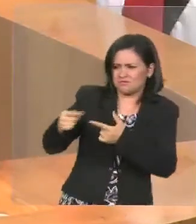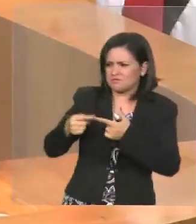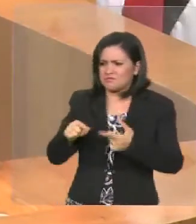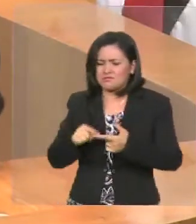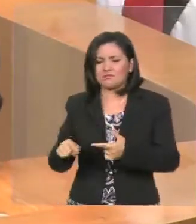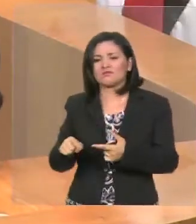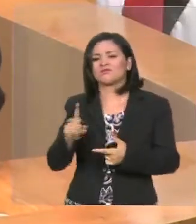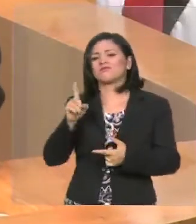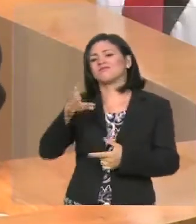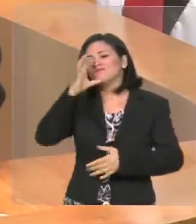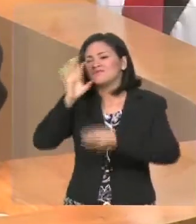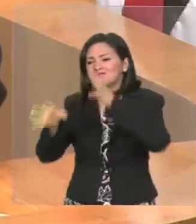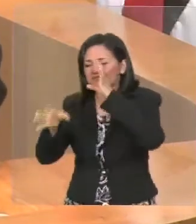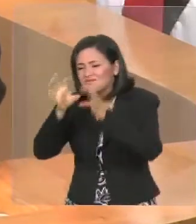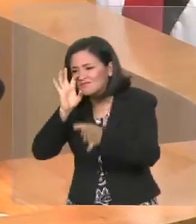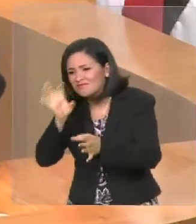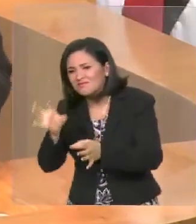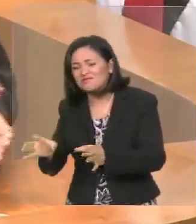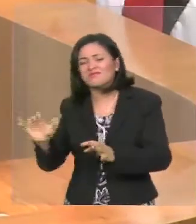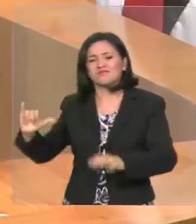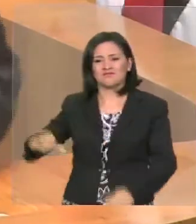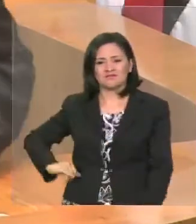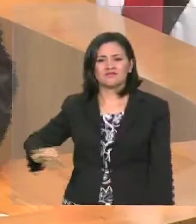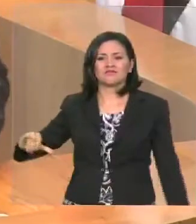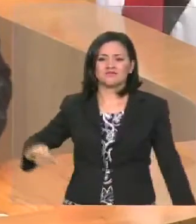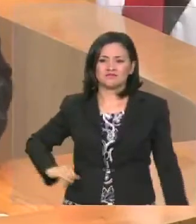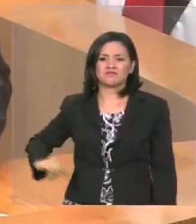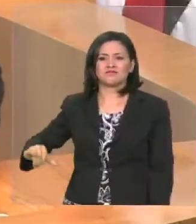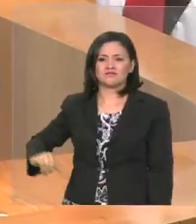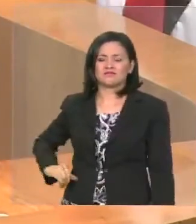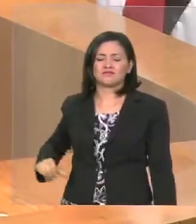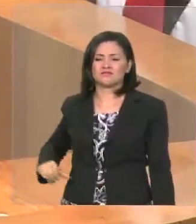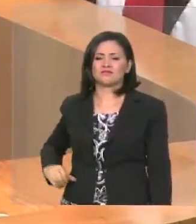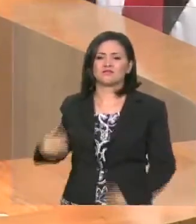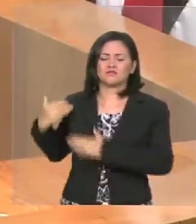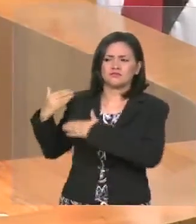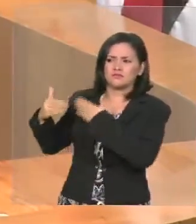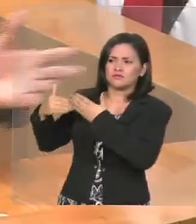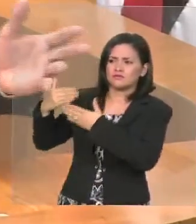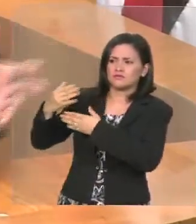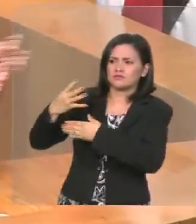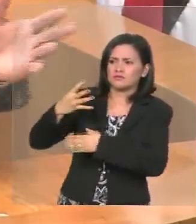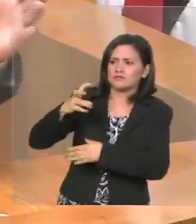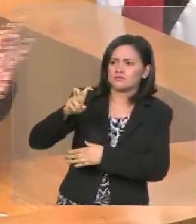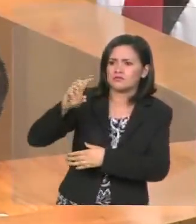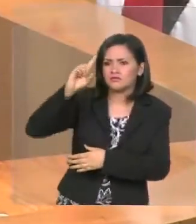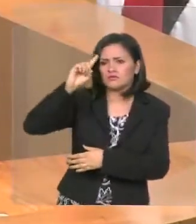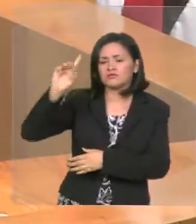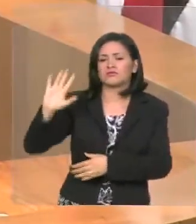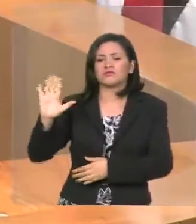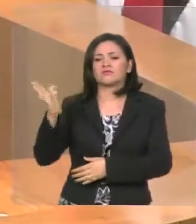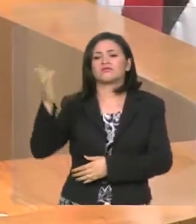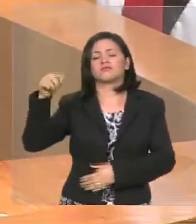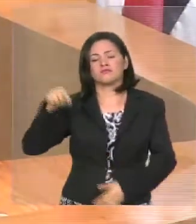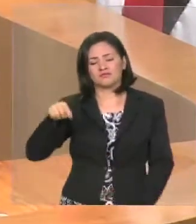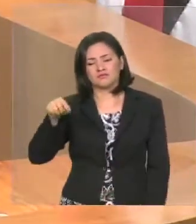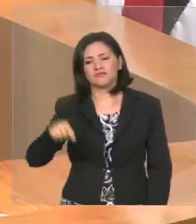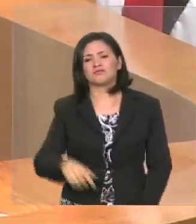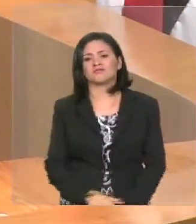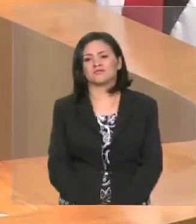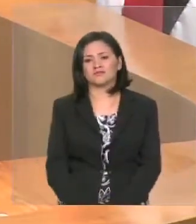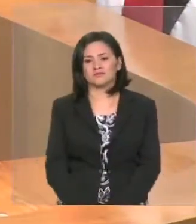é humilhado. E nos últimos 45 dias aconteceu exatamente isso.